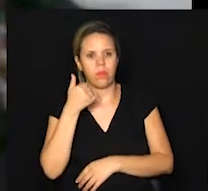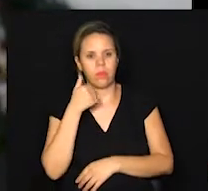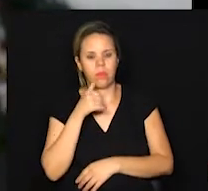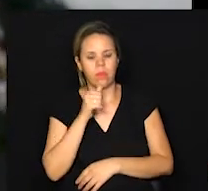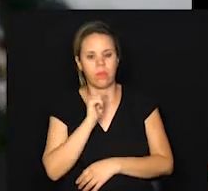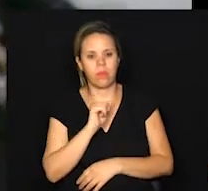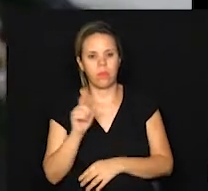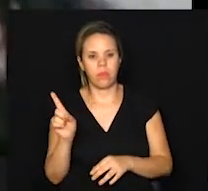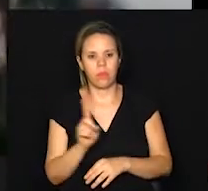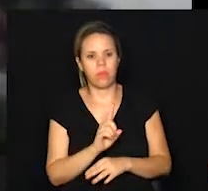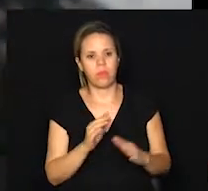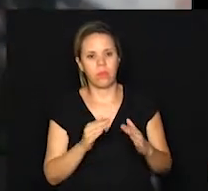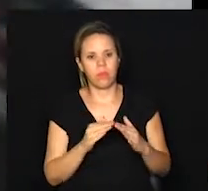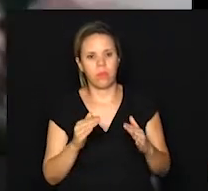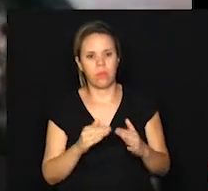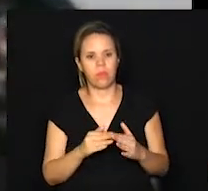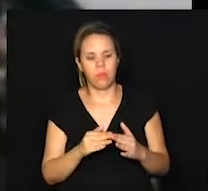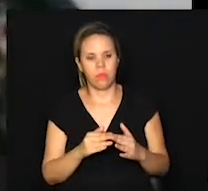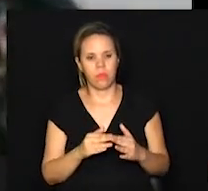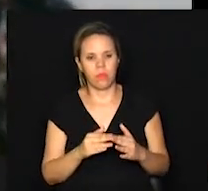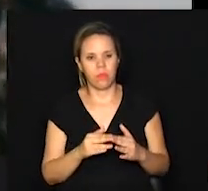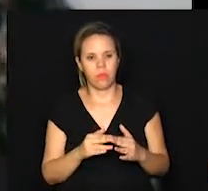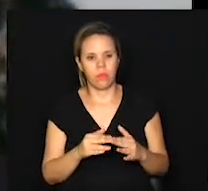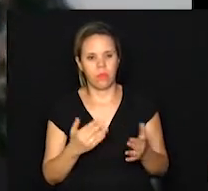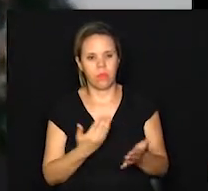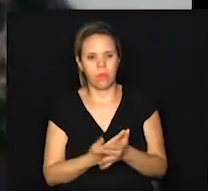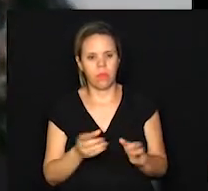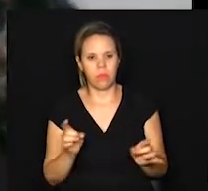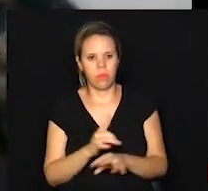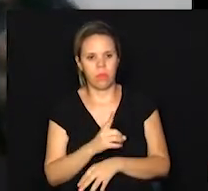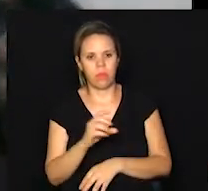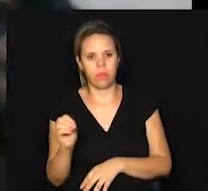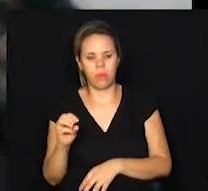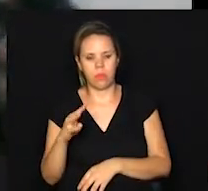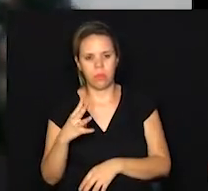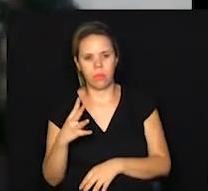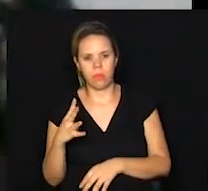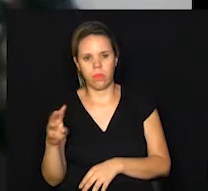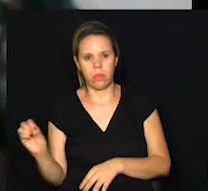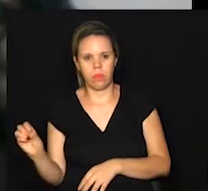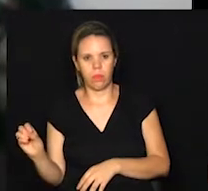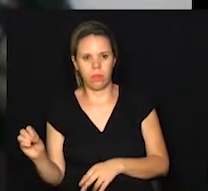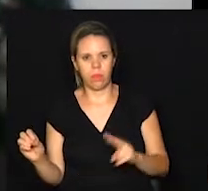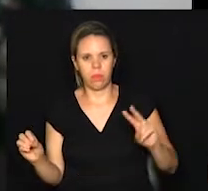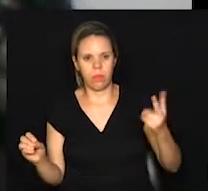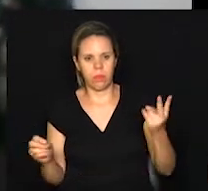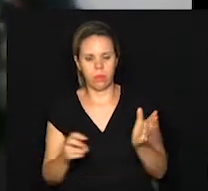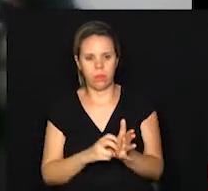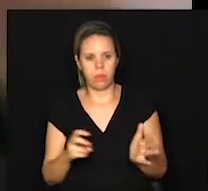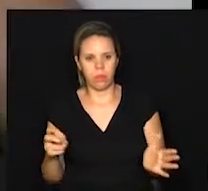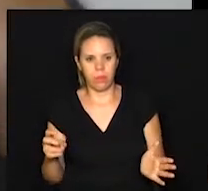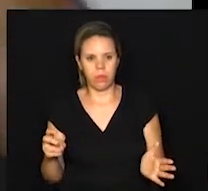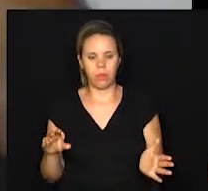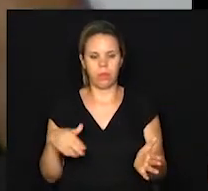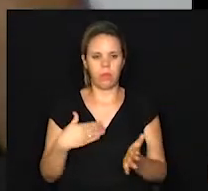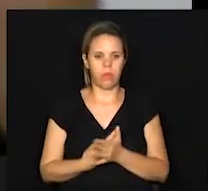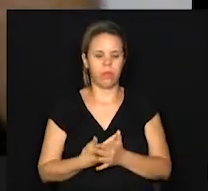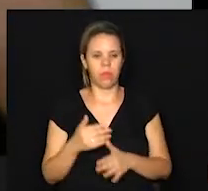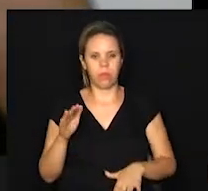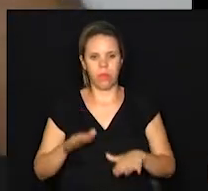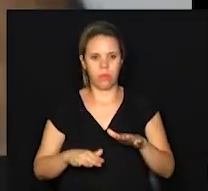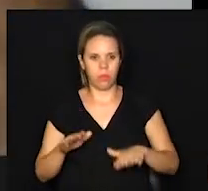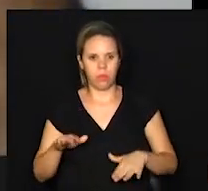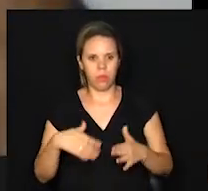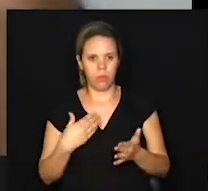chegava em casa, a minha aula terminava às 10h40. Eu sempre chegava em casa entre as 2 da manhã, às vezes até